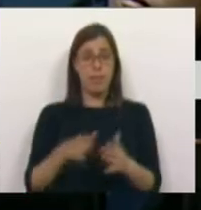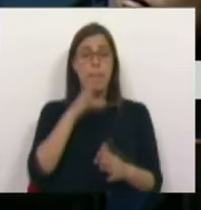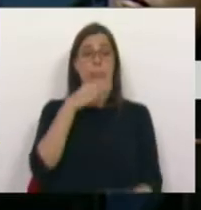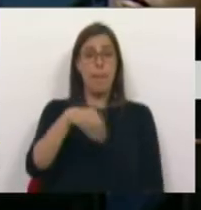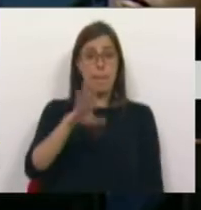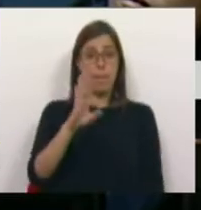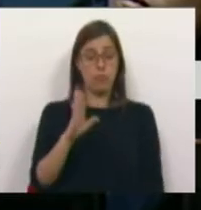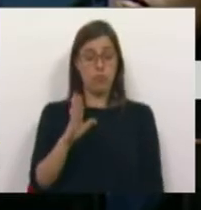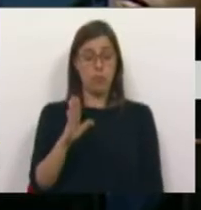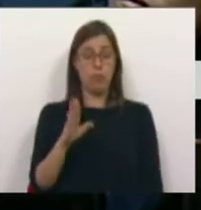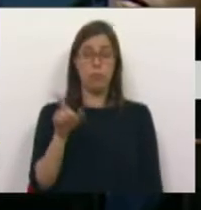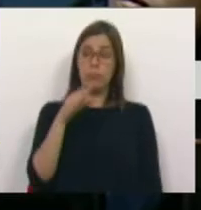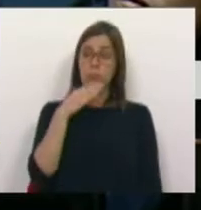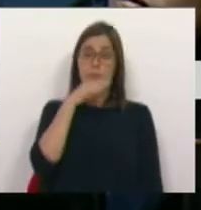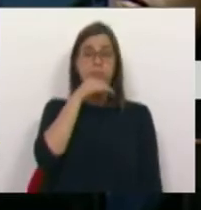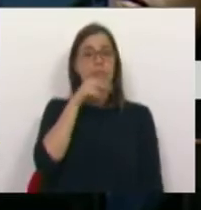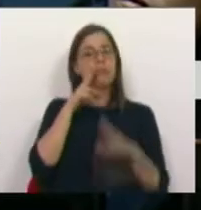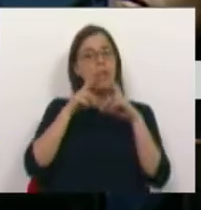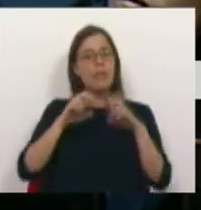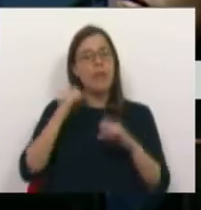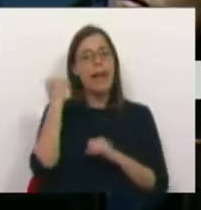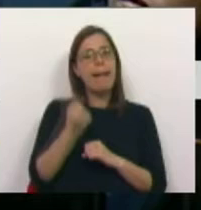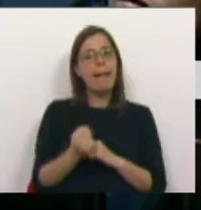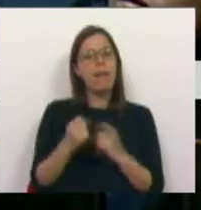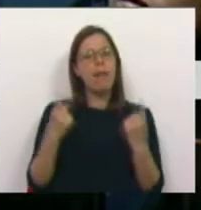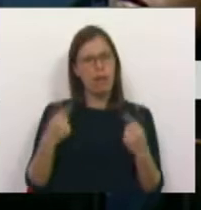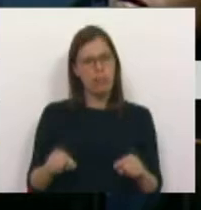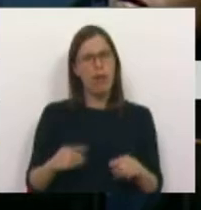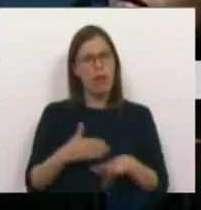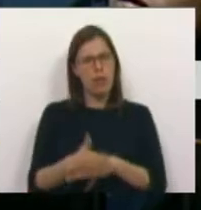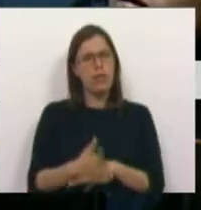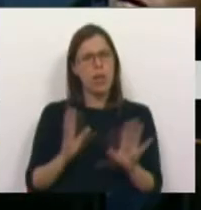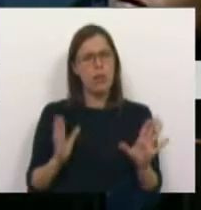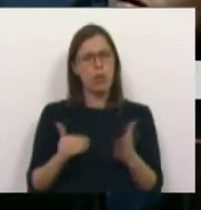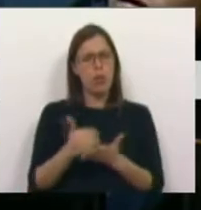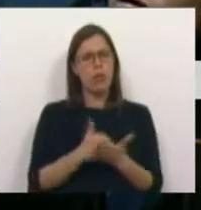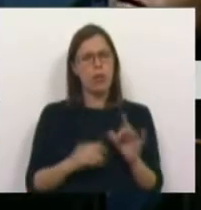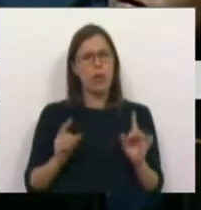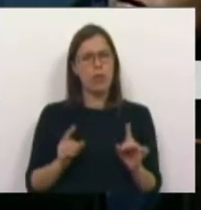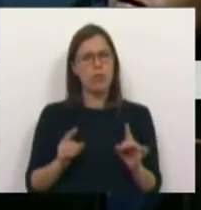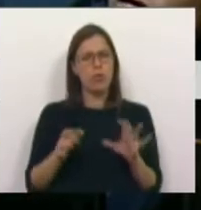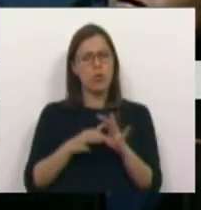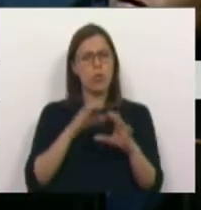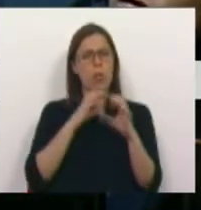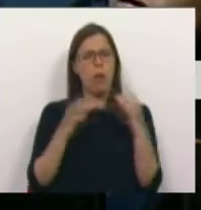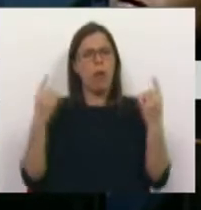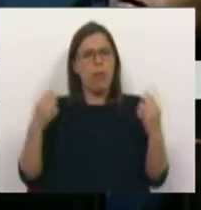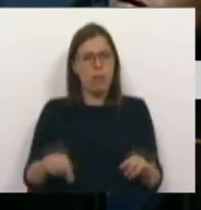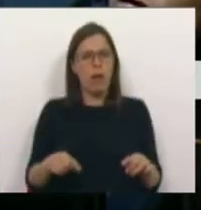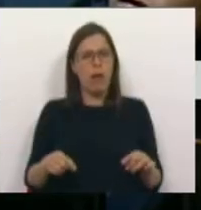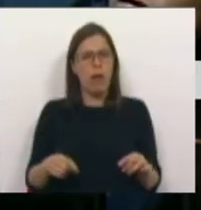Polícia Judiciária, enquanto Polícia de Investigação Criminal, tem acesso aos dados sobre